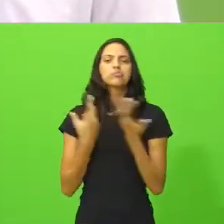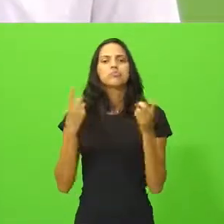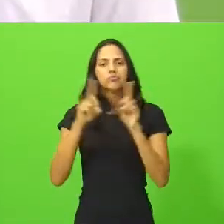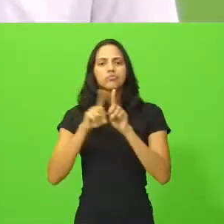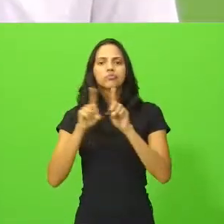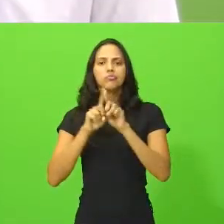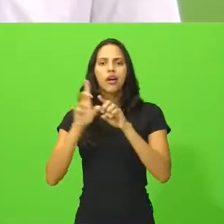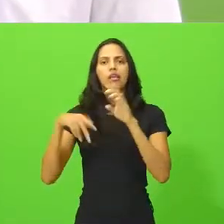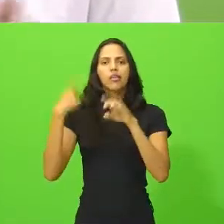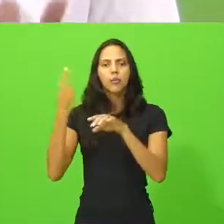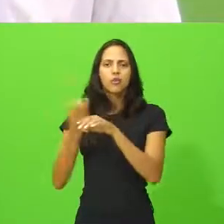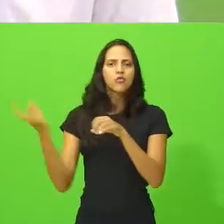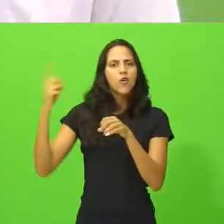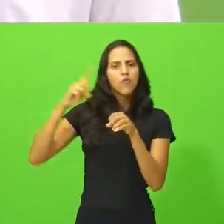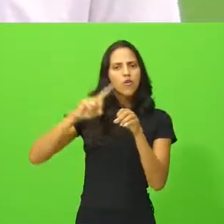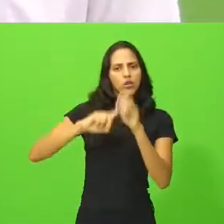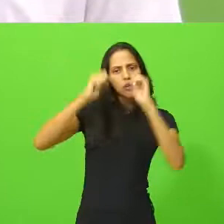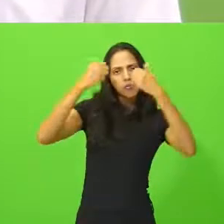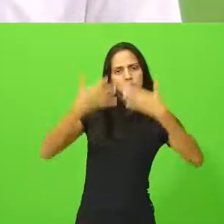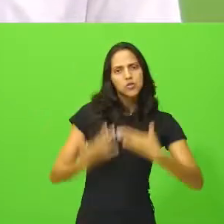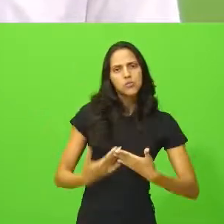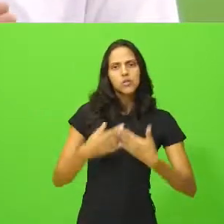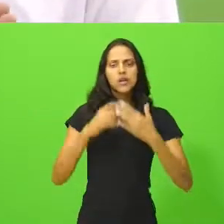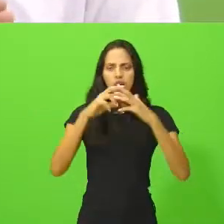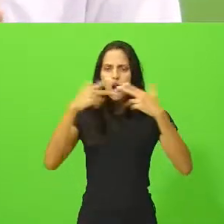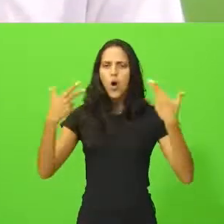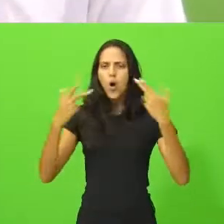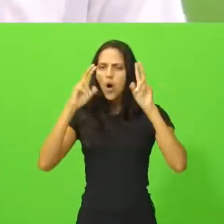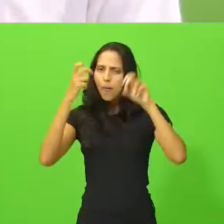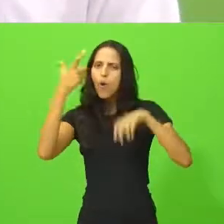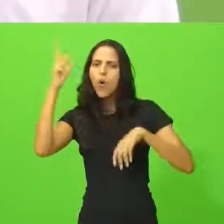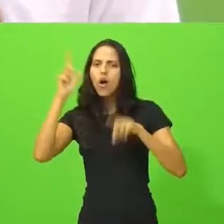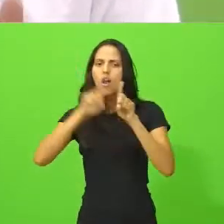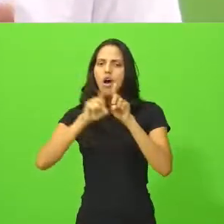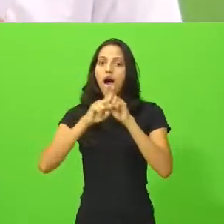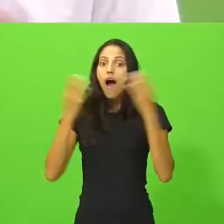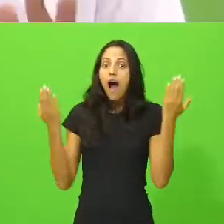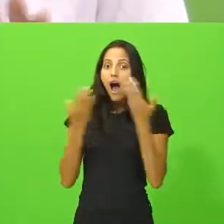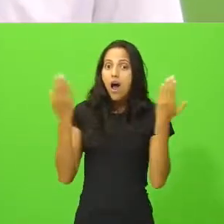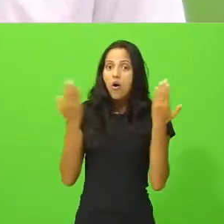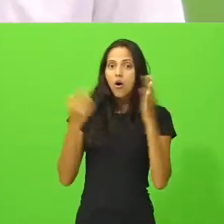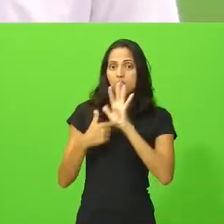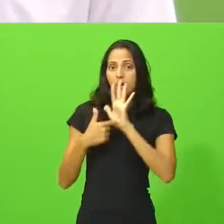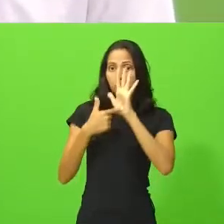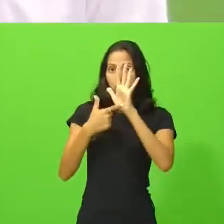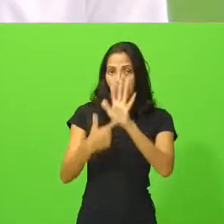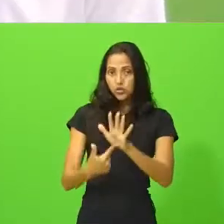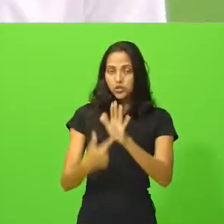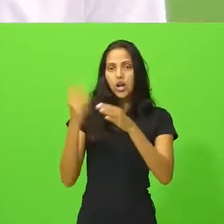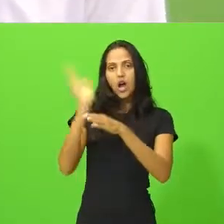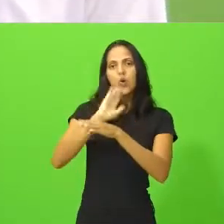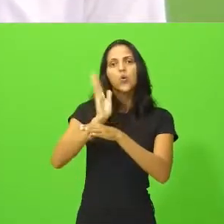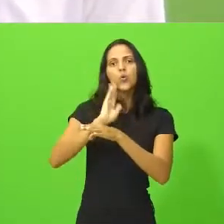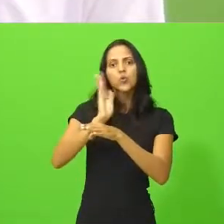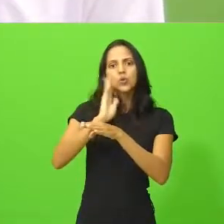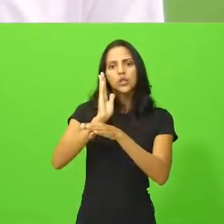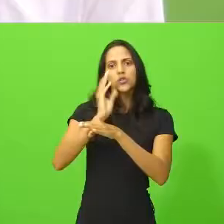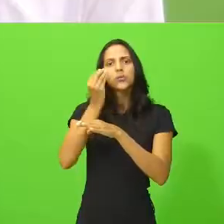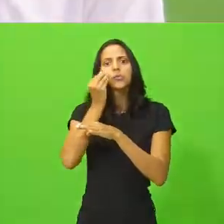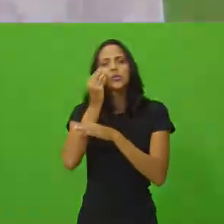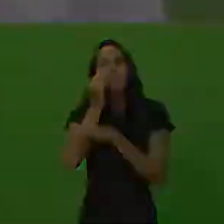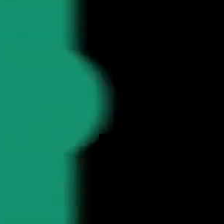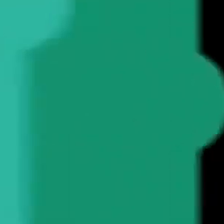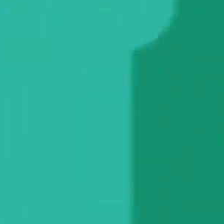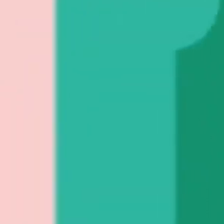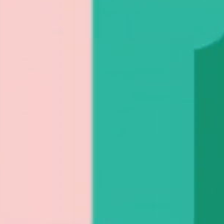Posteriormente, nós voltaremos a tratar desse assunto, que agora nós vamos exibir mais um vídeo para encerrar esse momento da aula